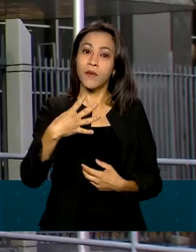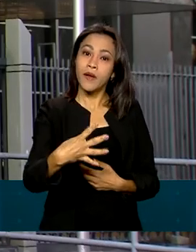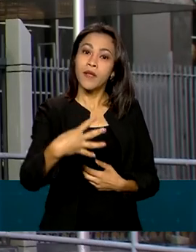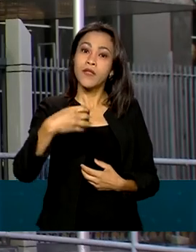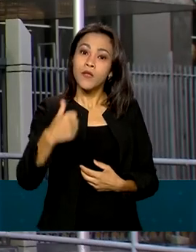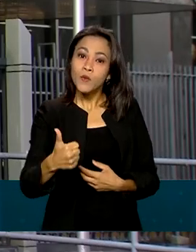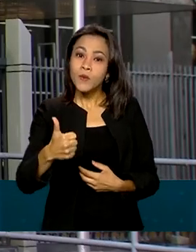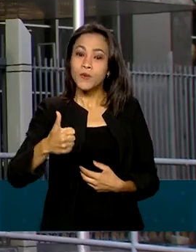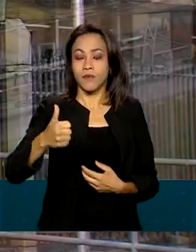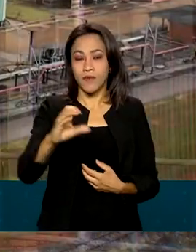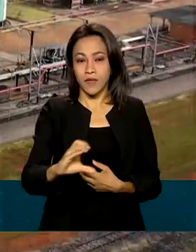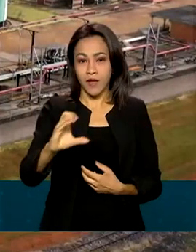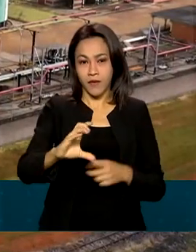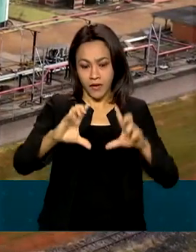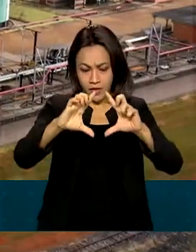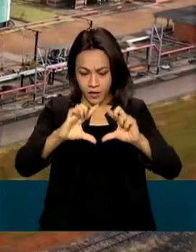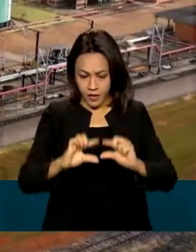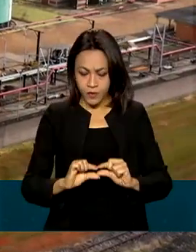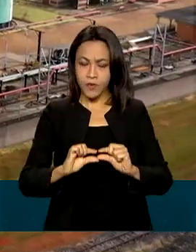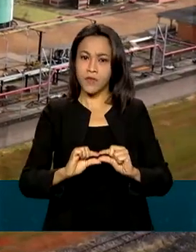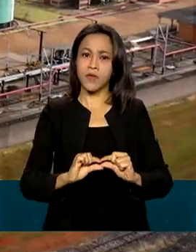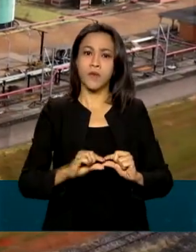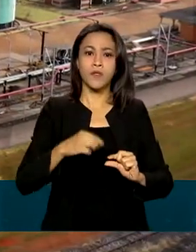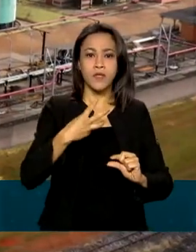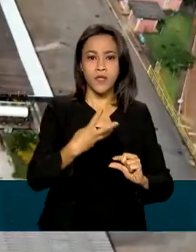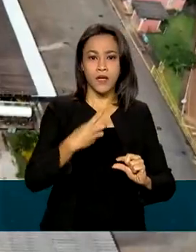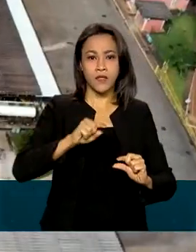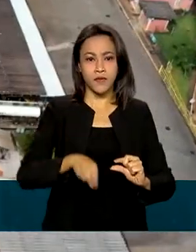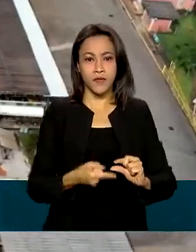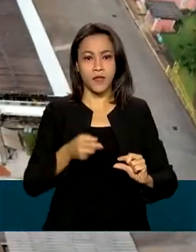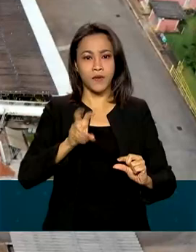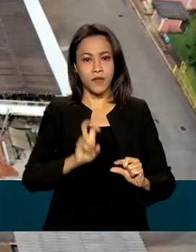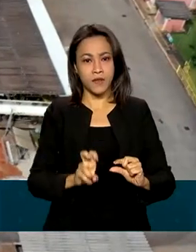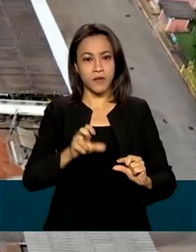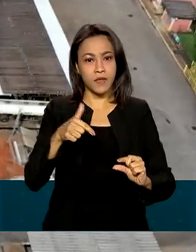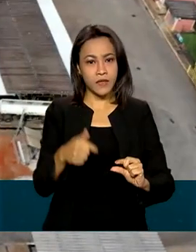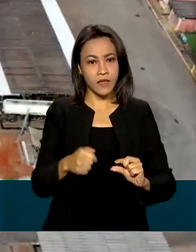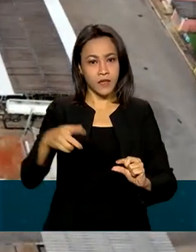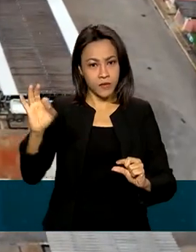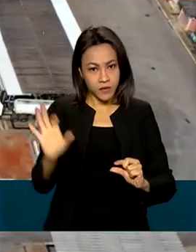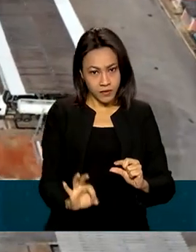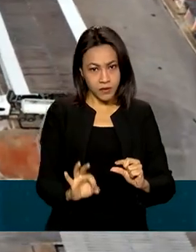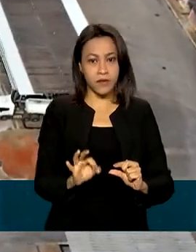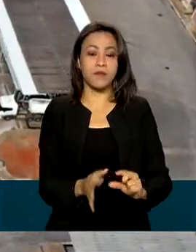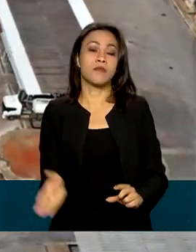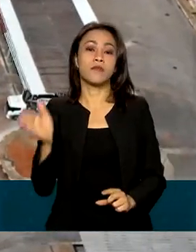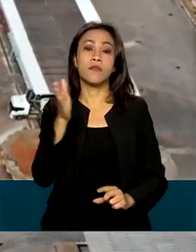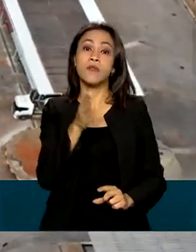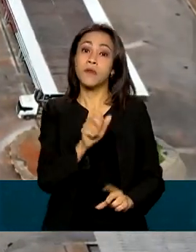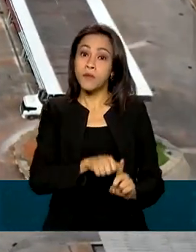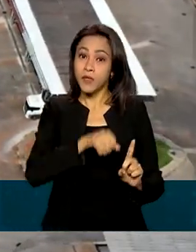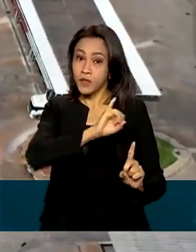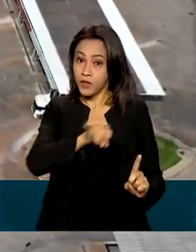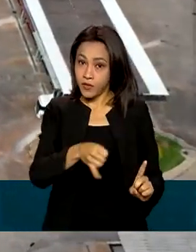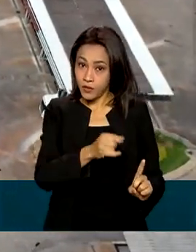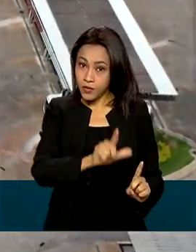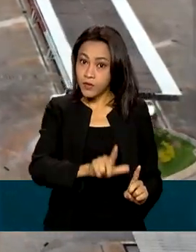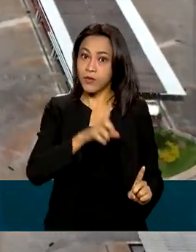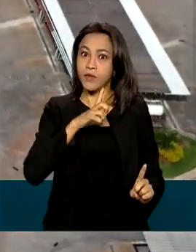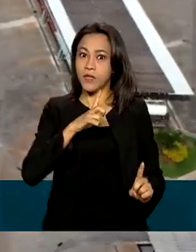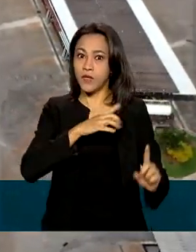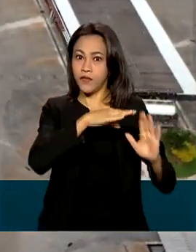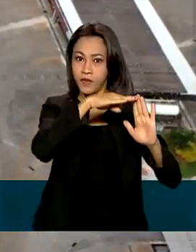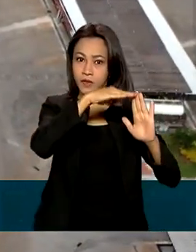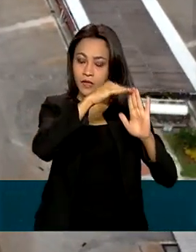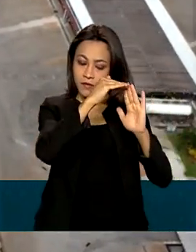centavos uma redução em percentuais de 3,57 por cento em Julho a gasolina teve